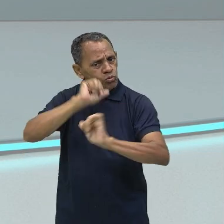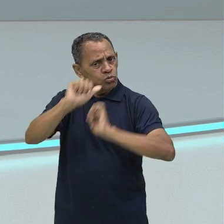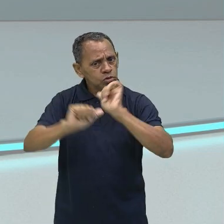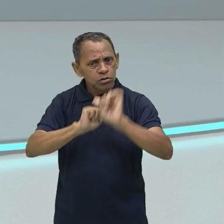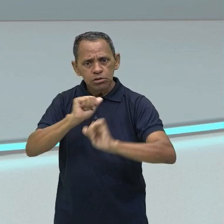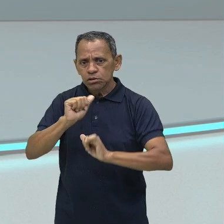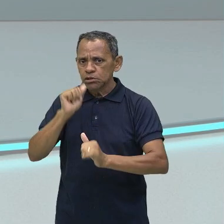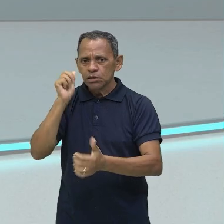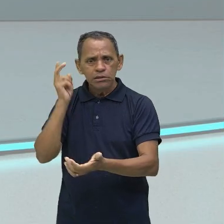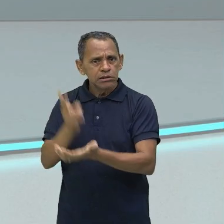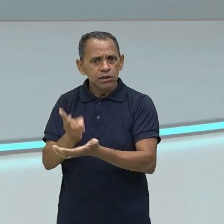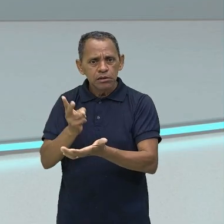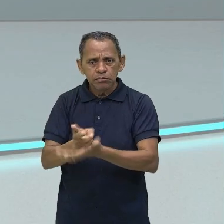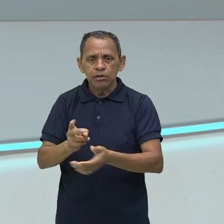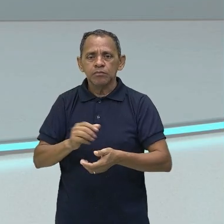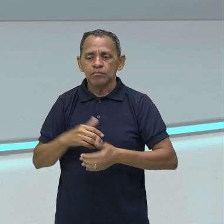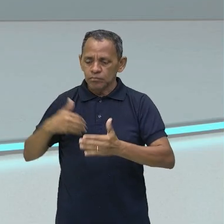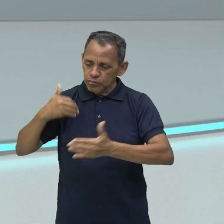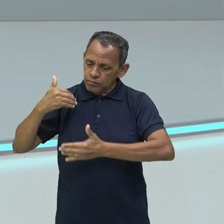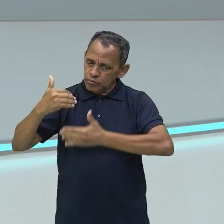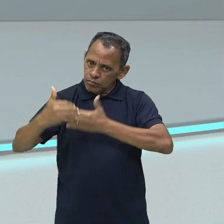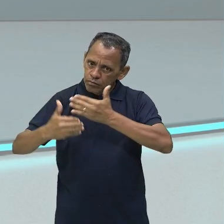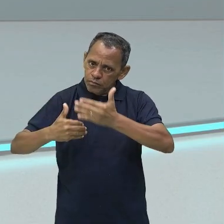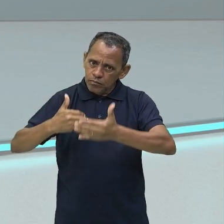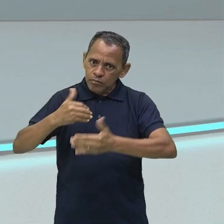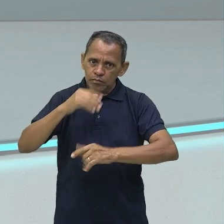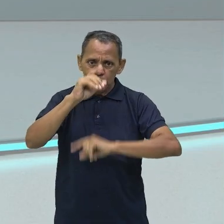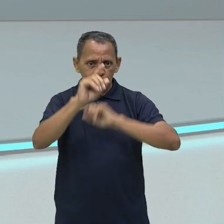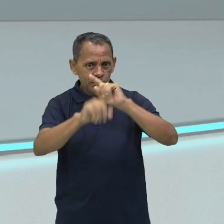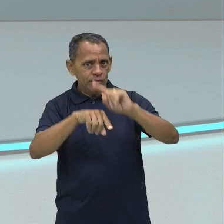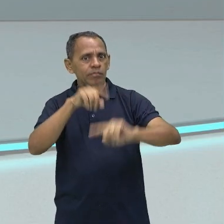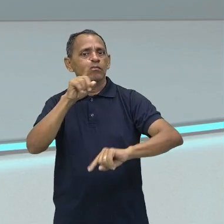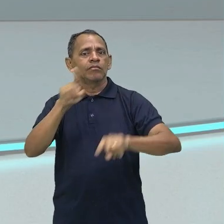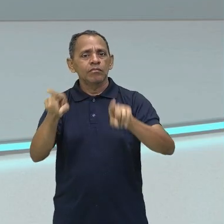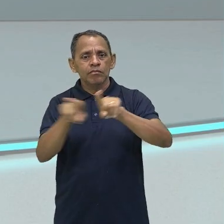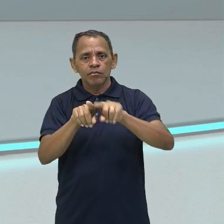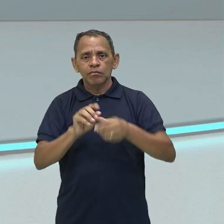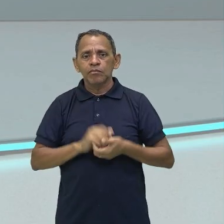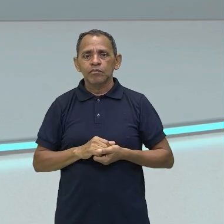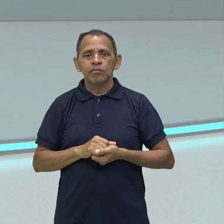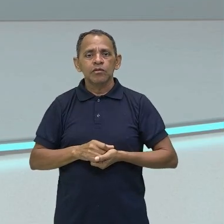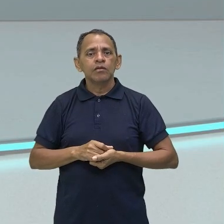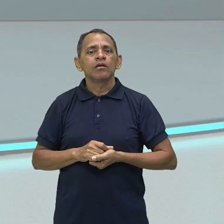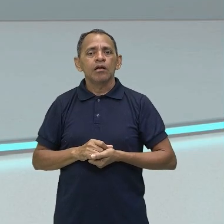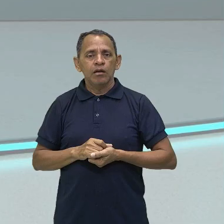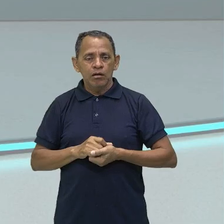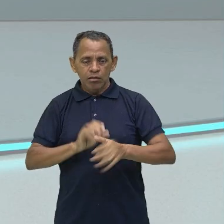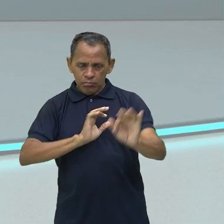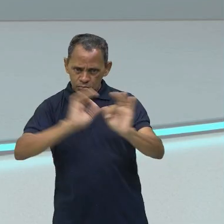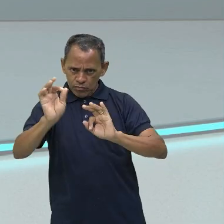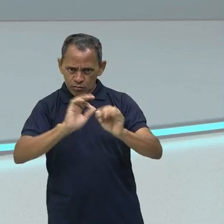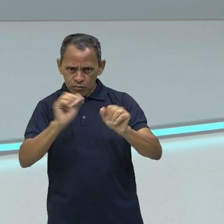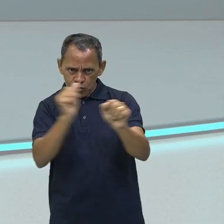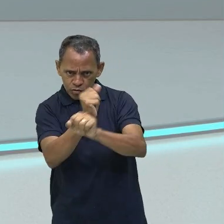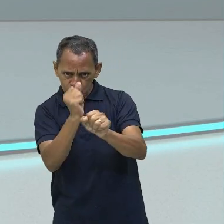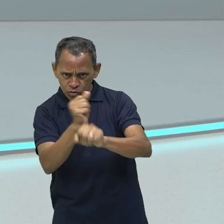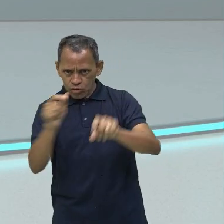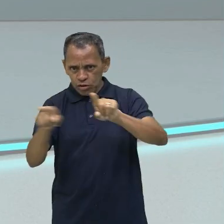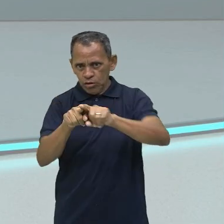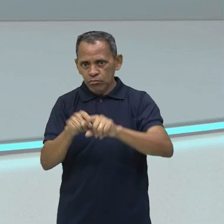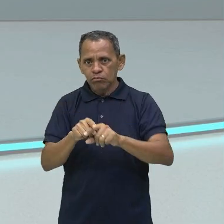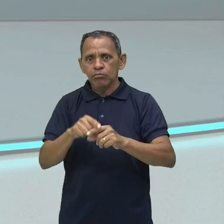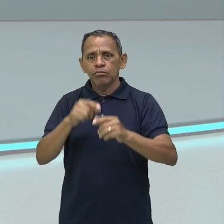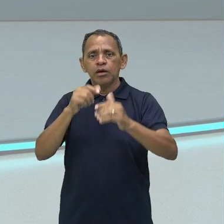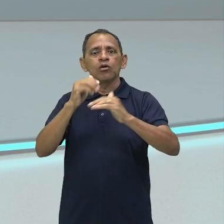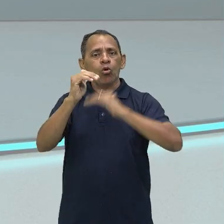O nosso processo evolutivo, ele é automaticamente de construção e desconstrução. Por quê?